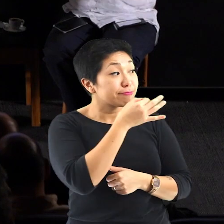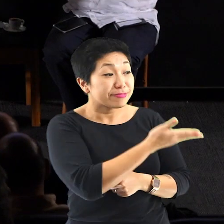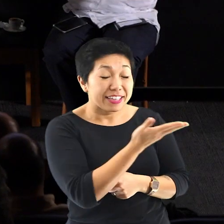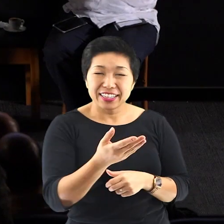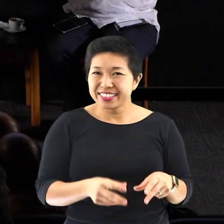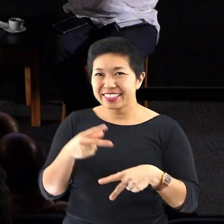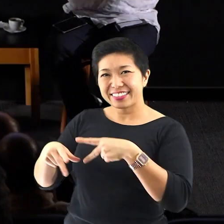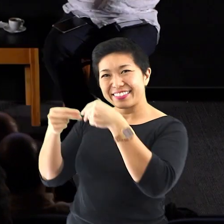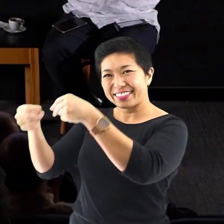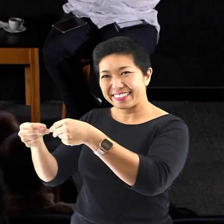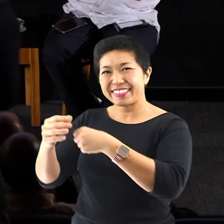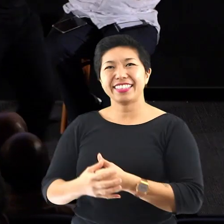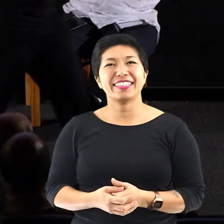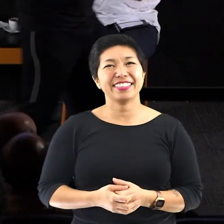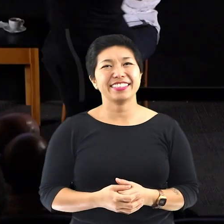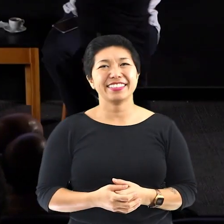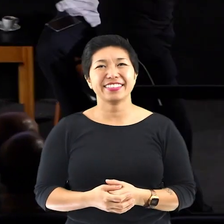acha? Então,